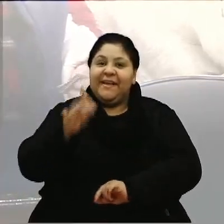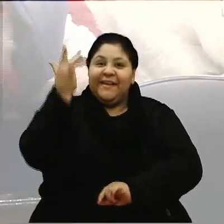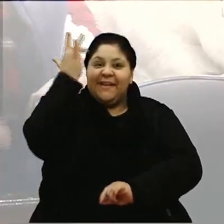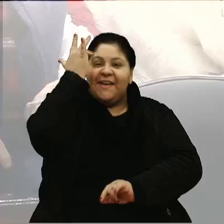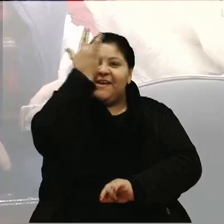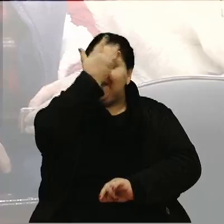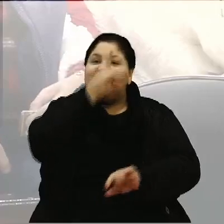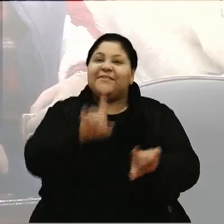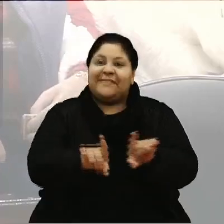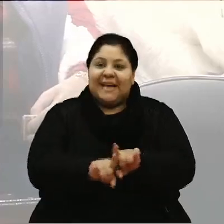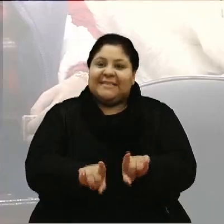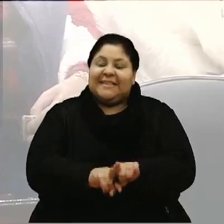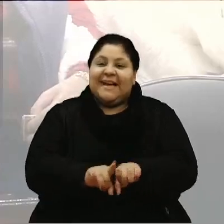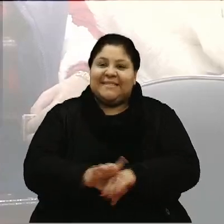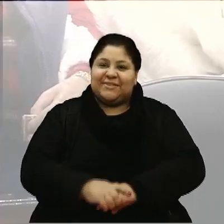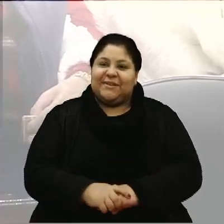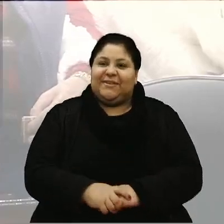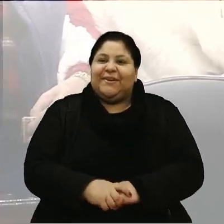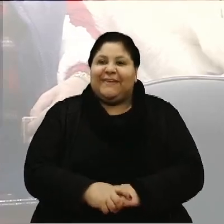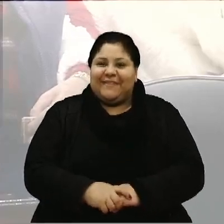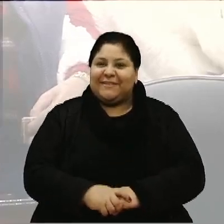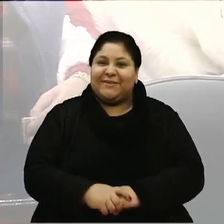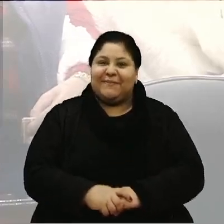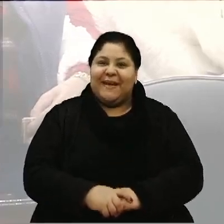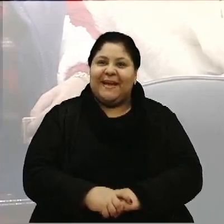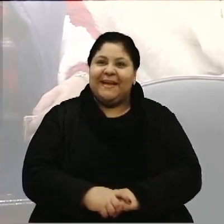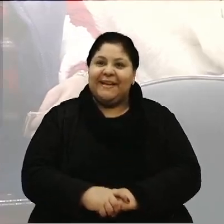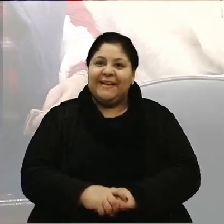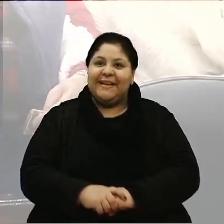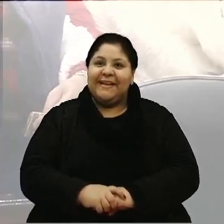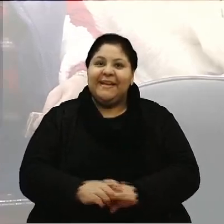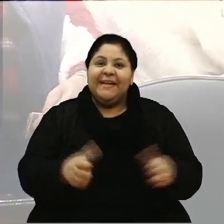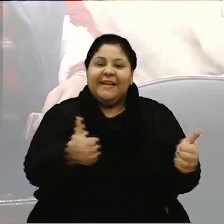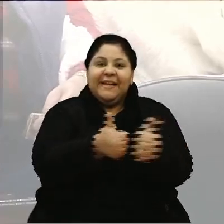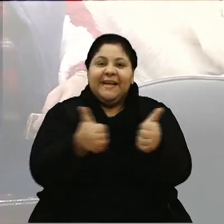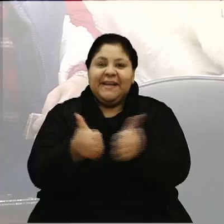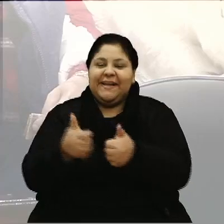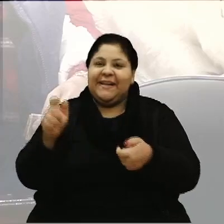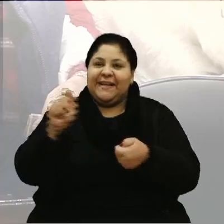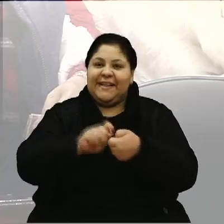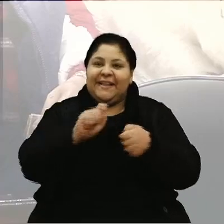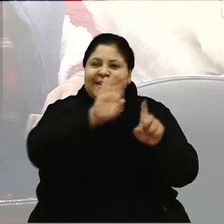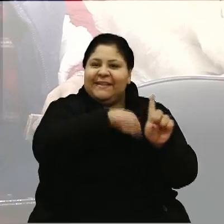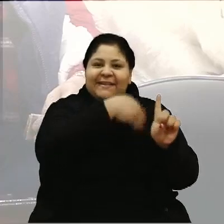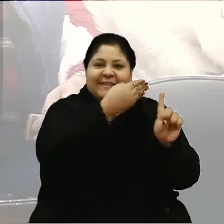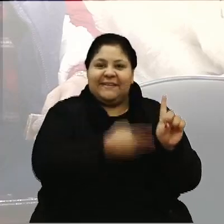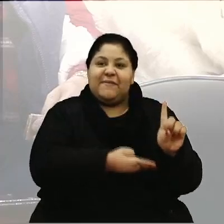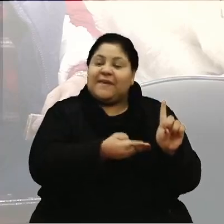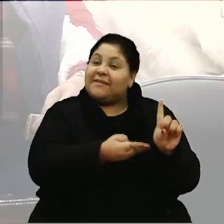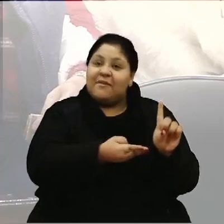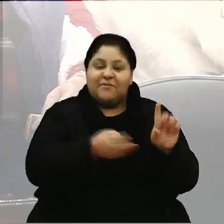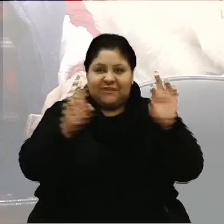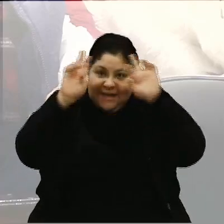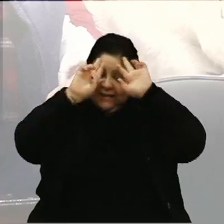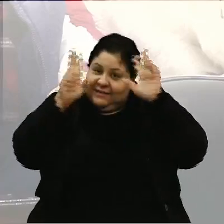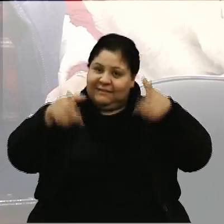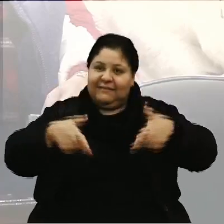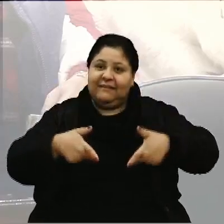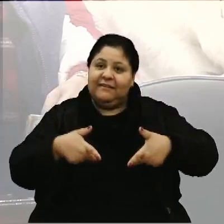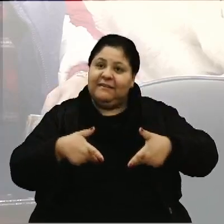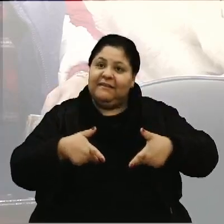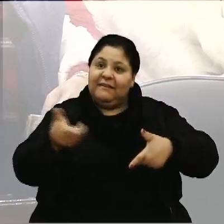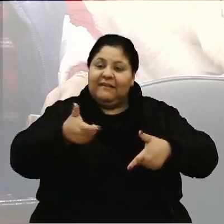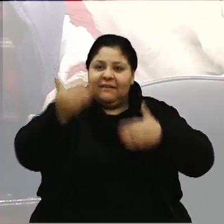quero agradecer ao meu colega vereador Renato Oliveira, que junto nós estaremos fazendo essa homenagem justa e reconhecida, vereador Renato. Eu quero